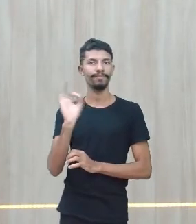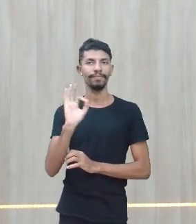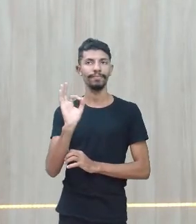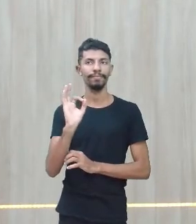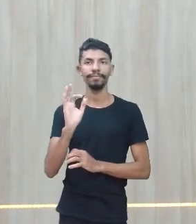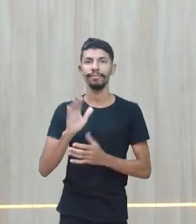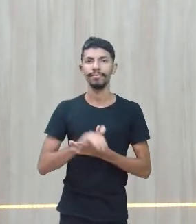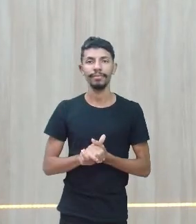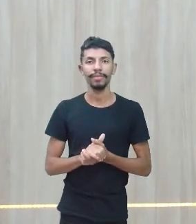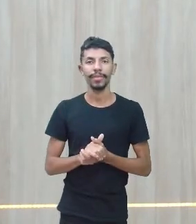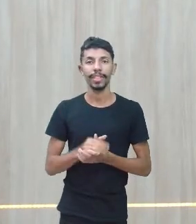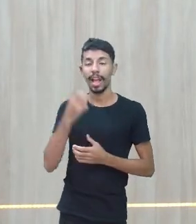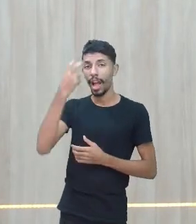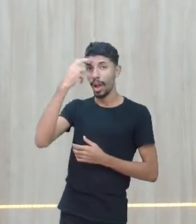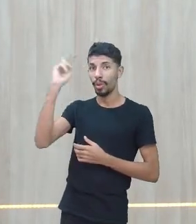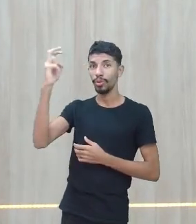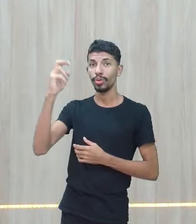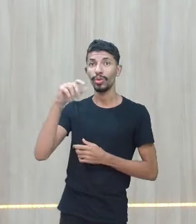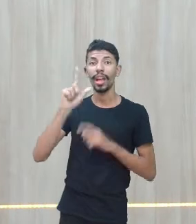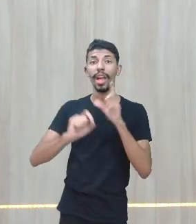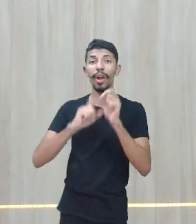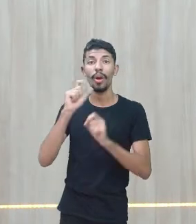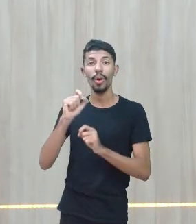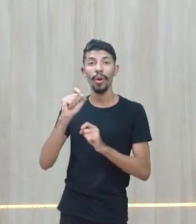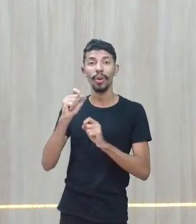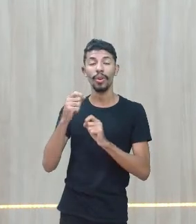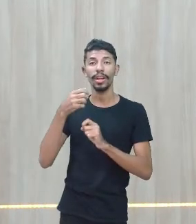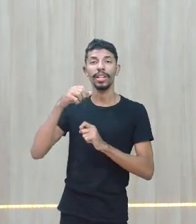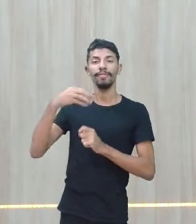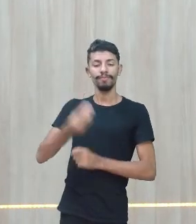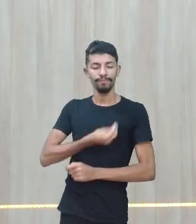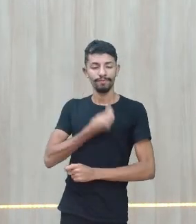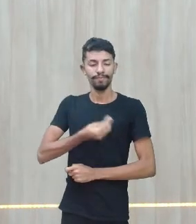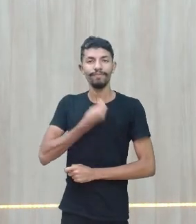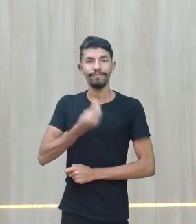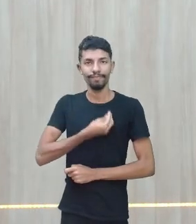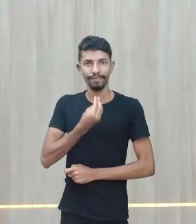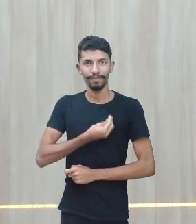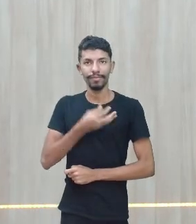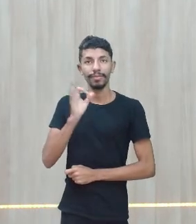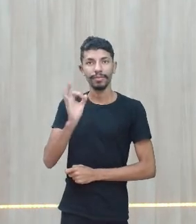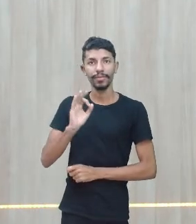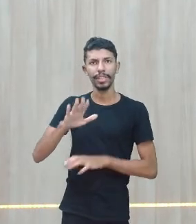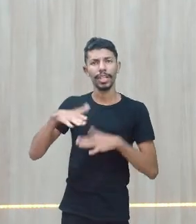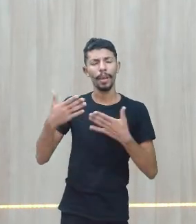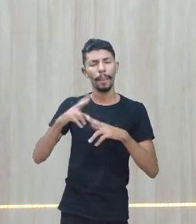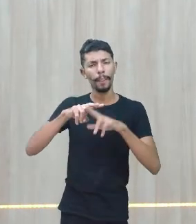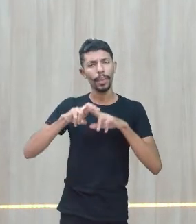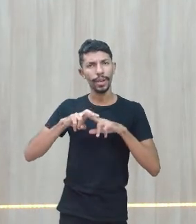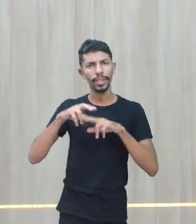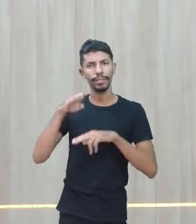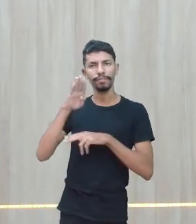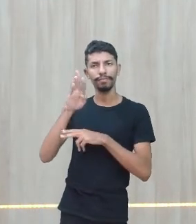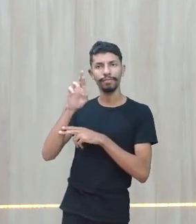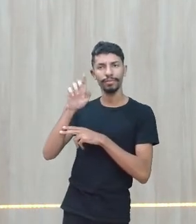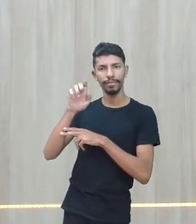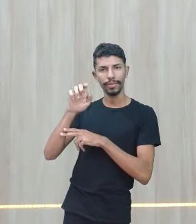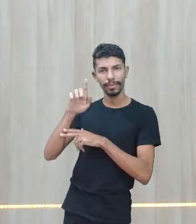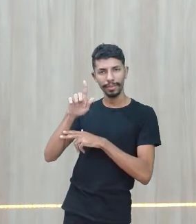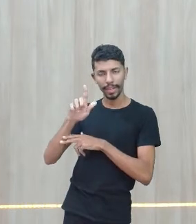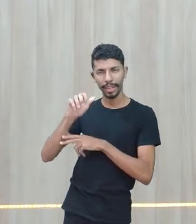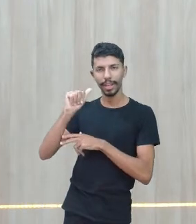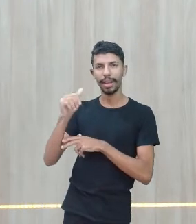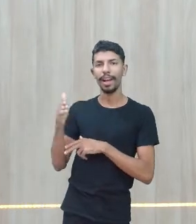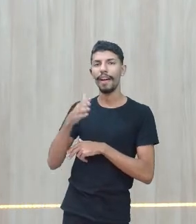é boa. A cultura, ela é substancial. Ela existe. Logo, o brega funk, ele